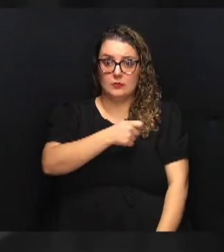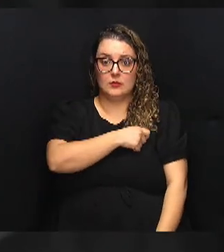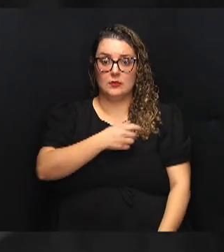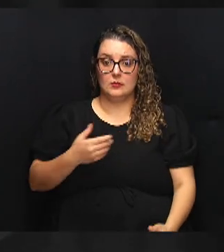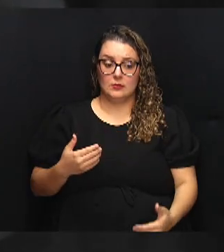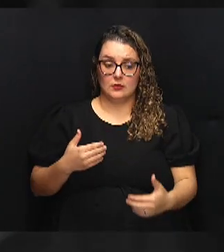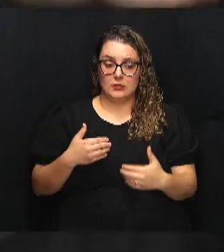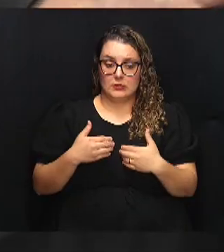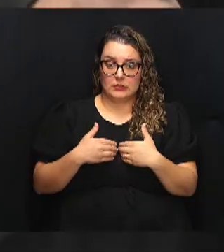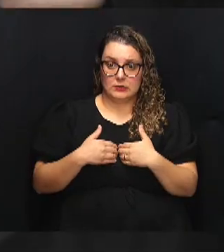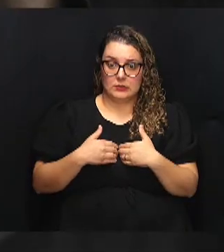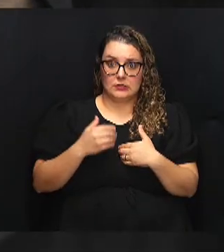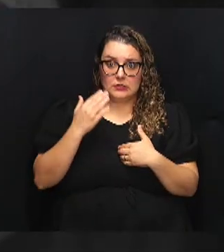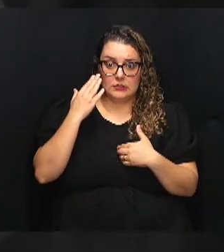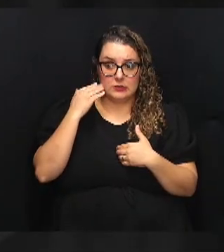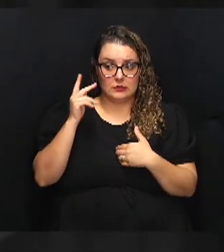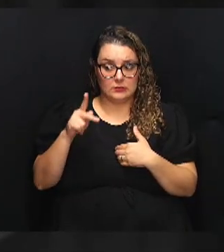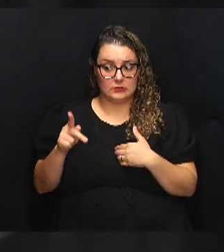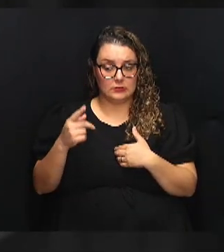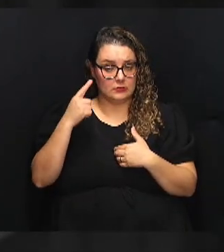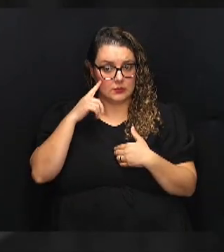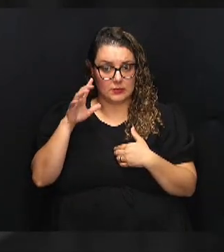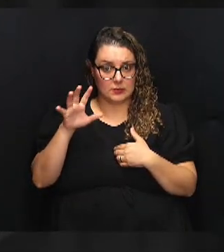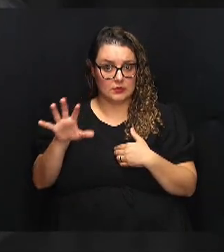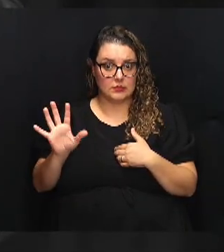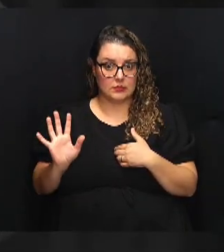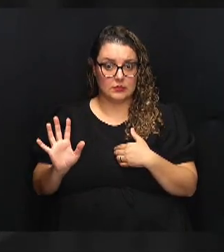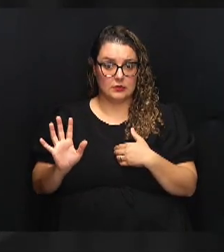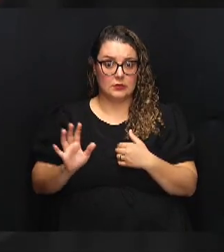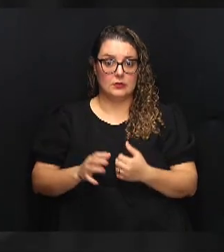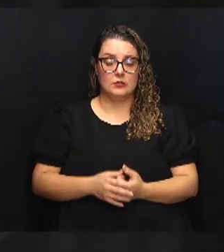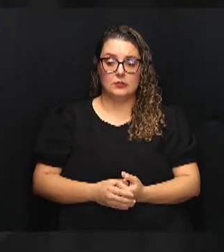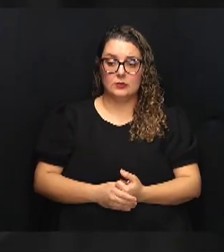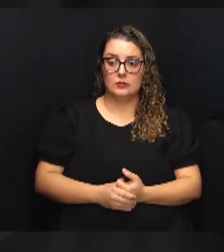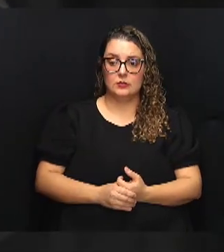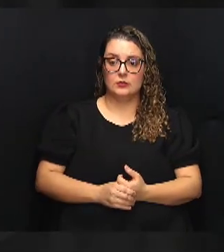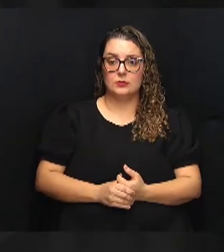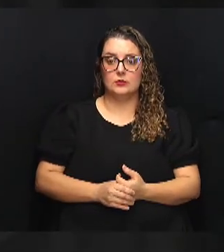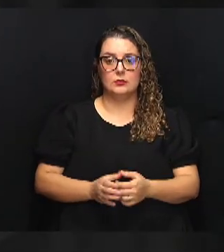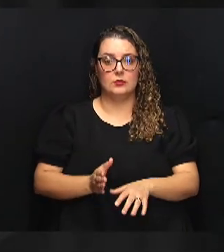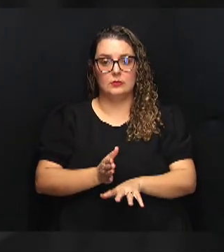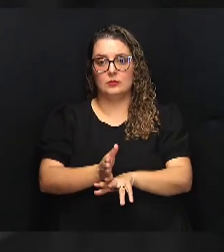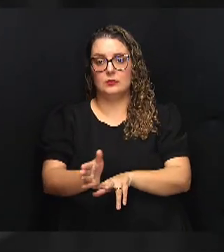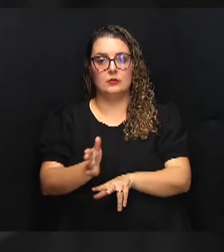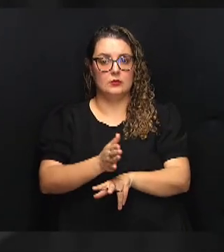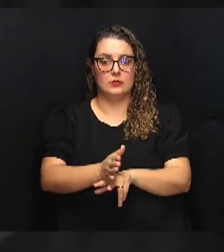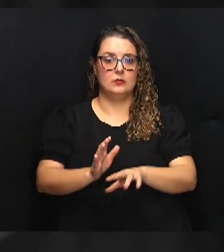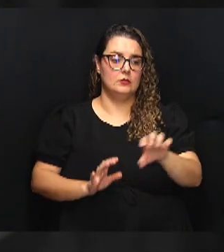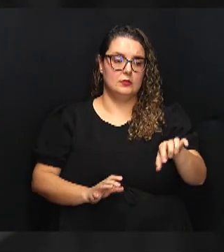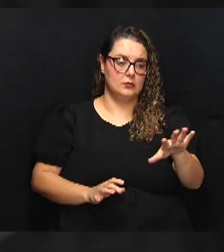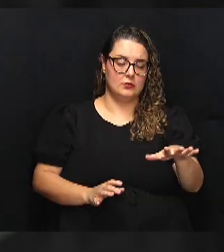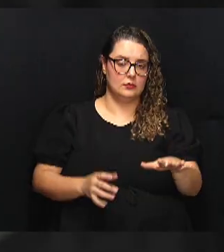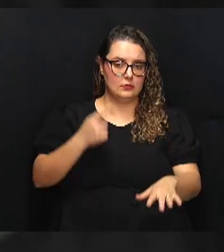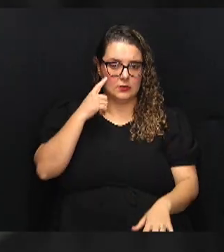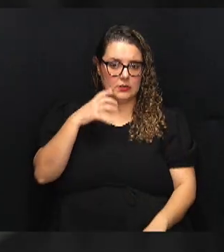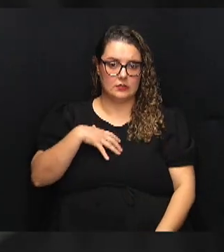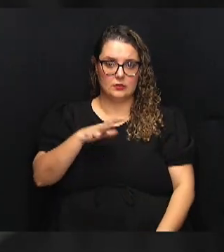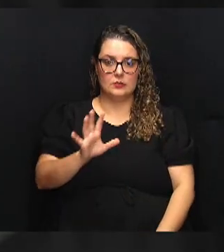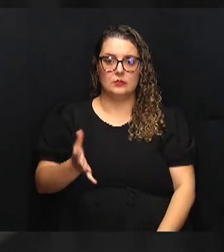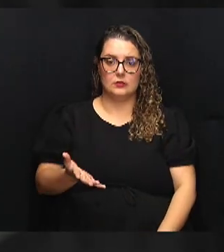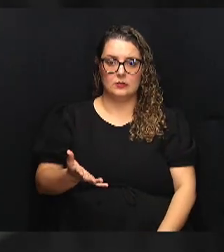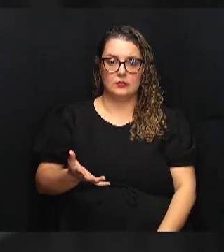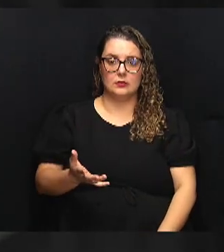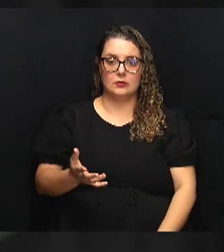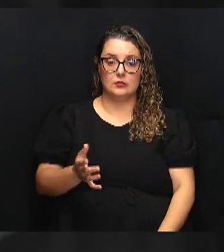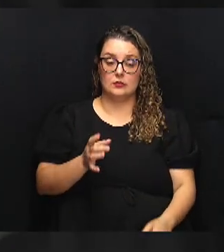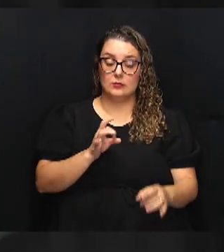Ele sabe que aquele professor, ele pensa... ele tem o viés de esquerda, ele pensa daquela forma, então ele até fica com